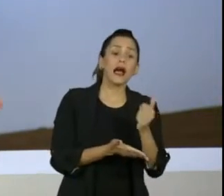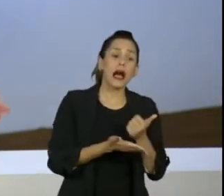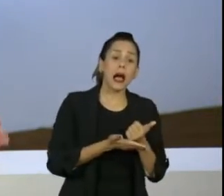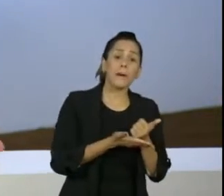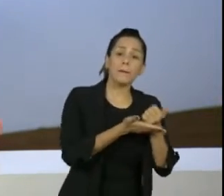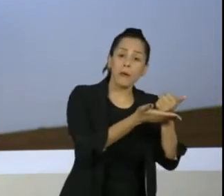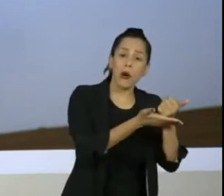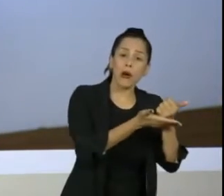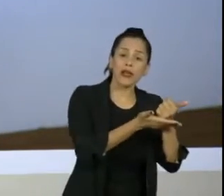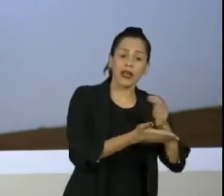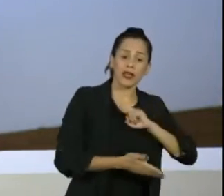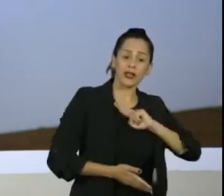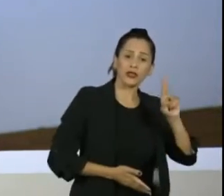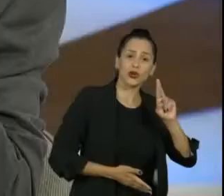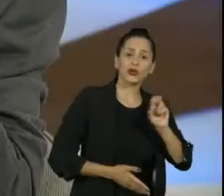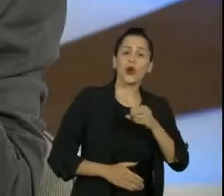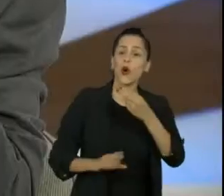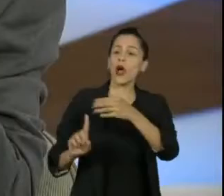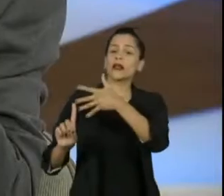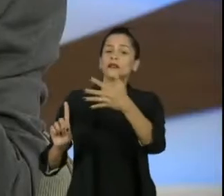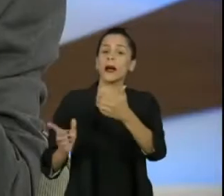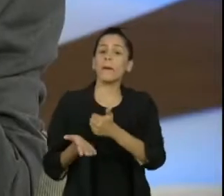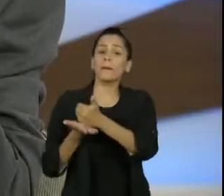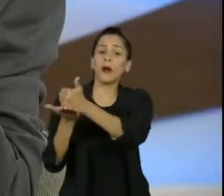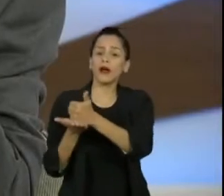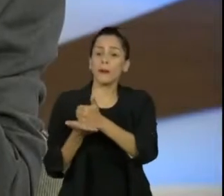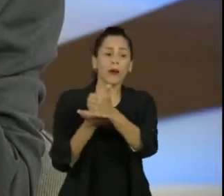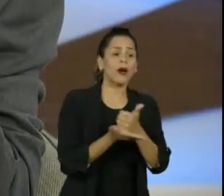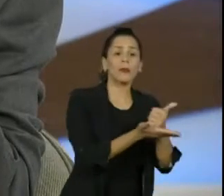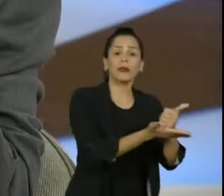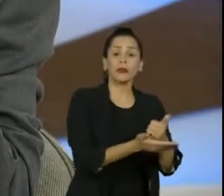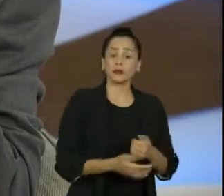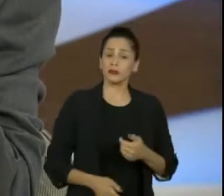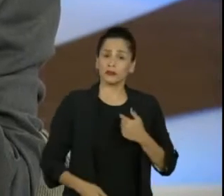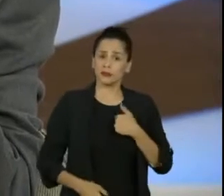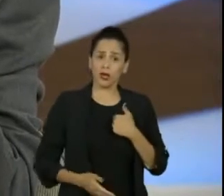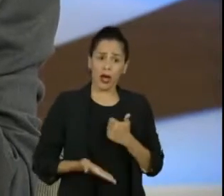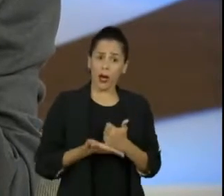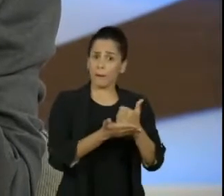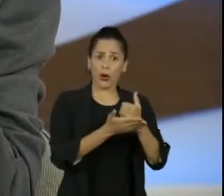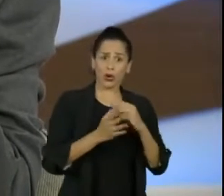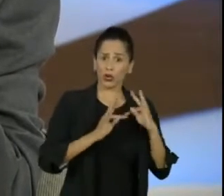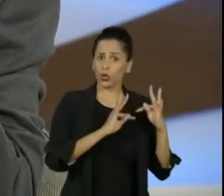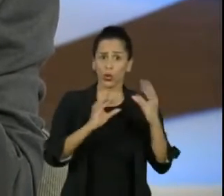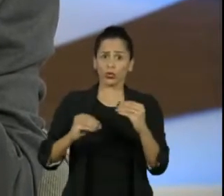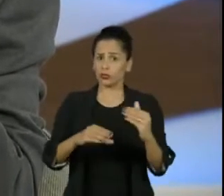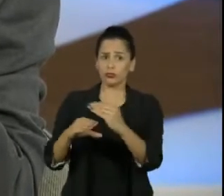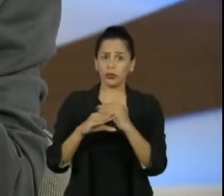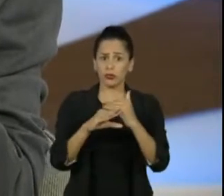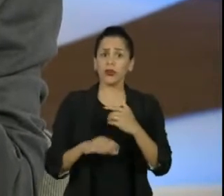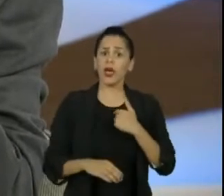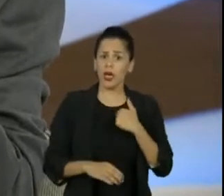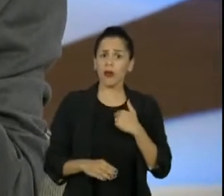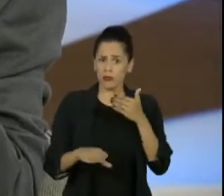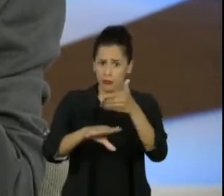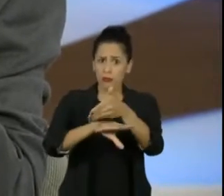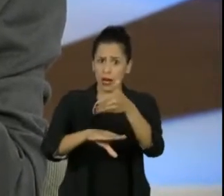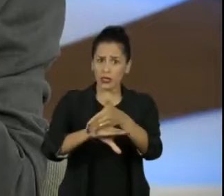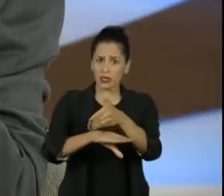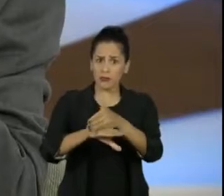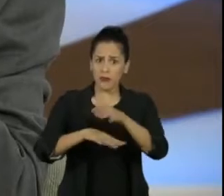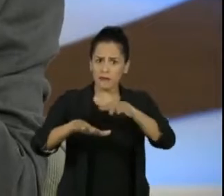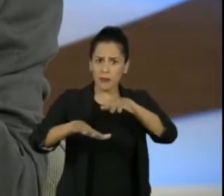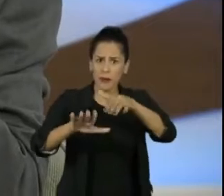no time LGBT? Sou prefeito de todos. Eu não só abri a parada gay, como fui o primeiro prefeito da história